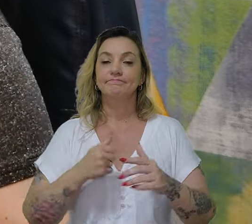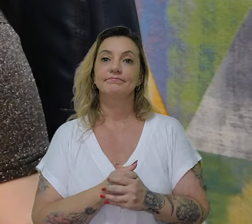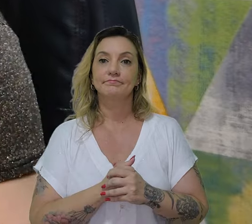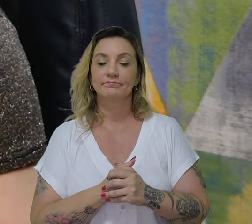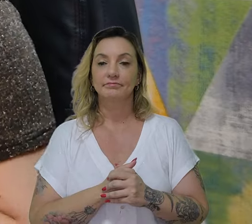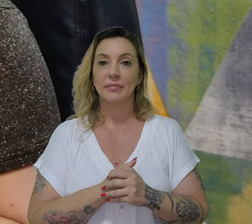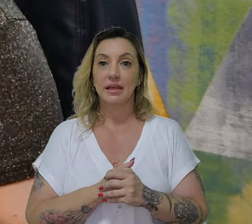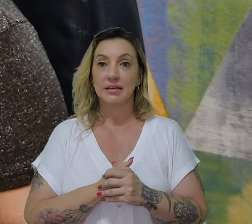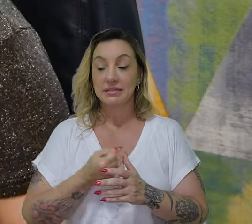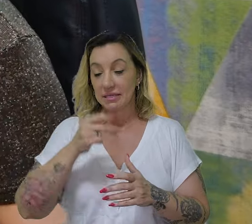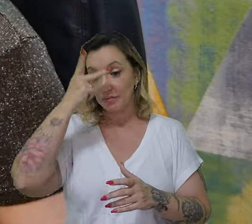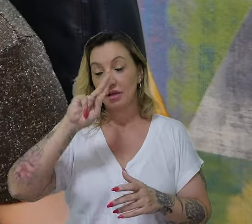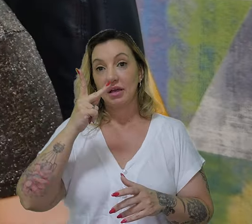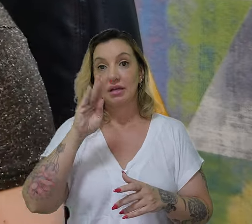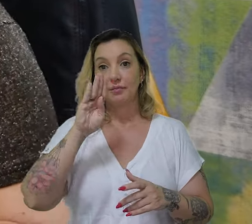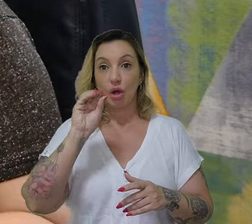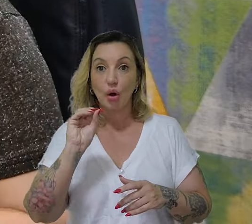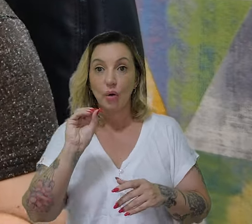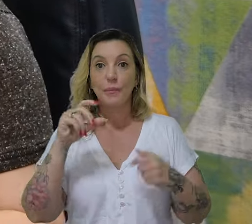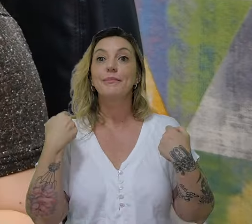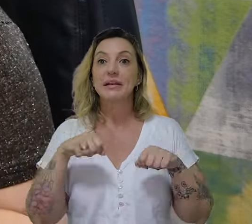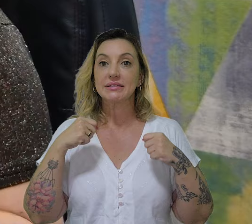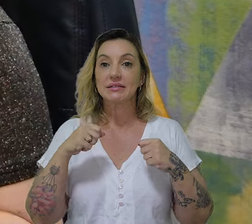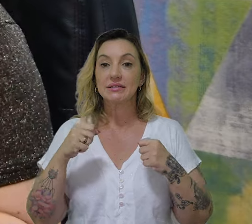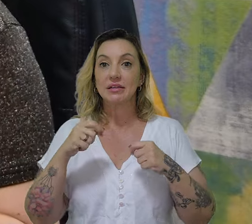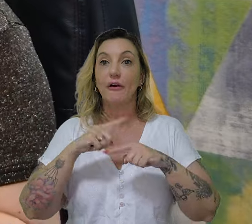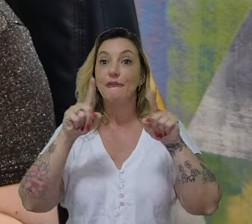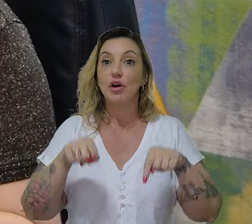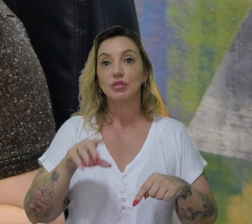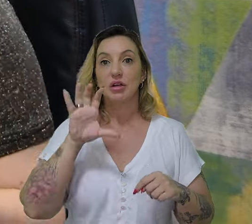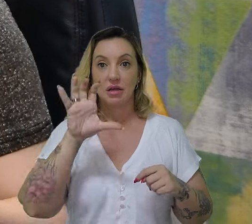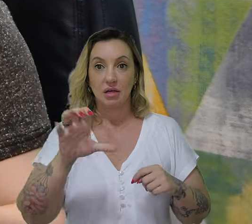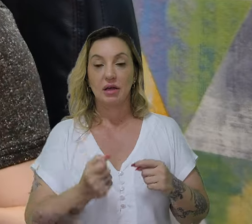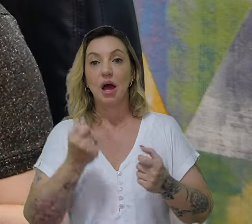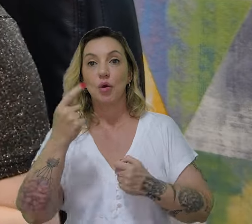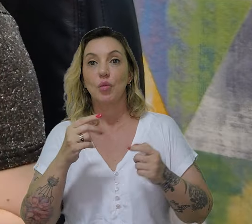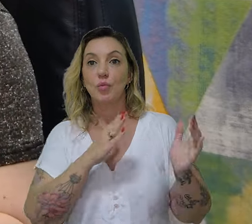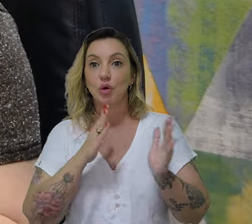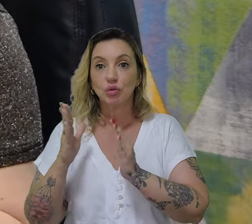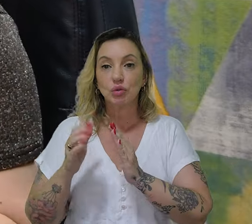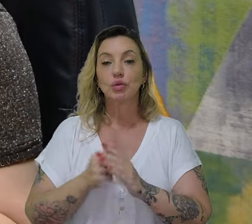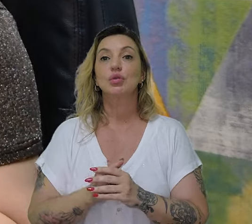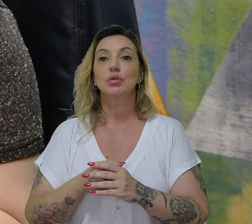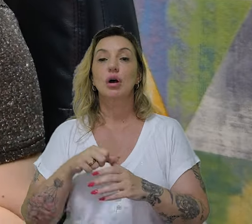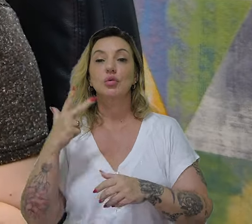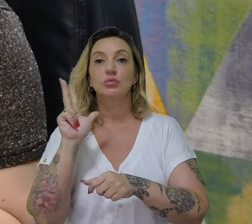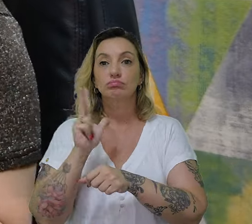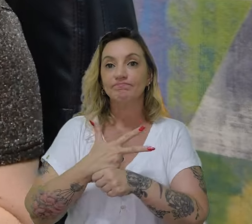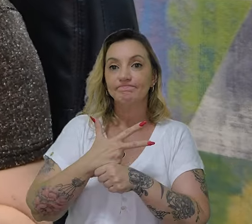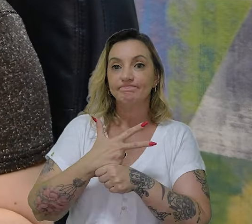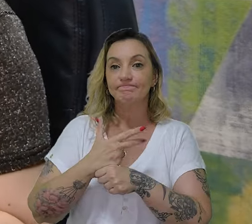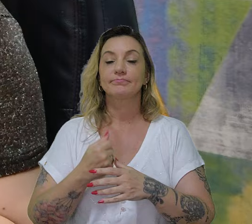pessoa da ITB tá precisando de um colaborador assim né de algum produtor assim algum cinegrafista